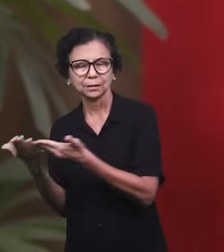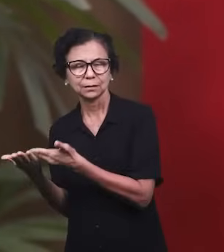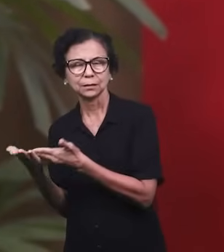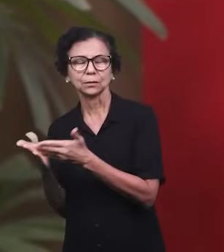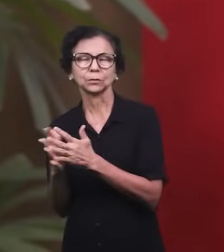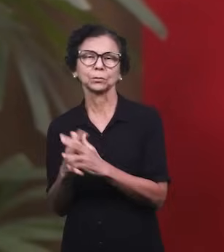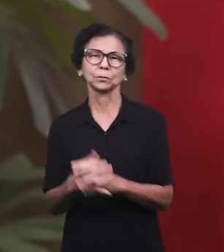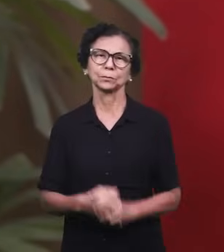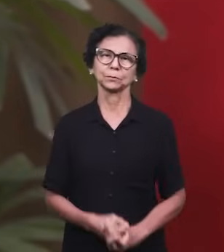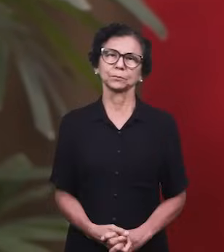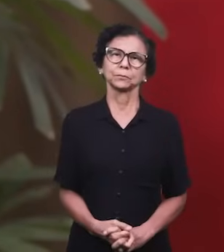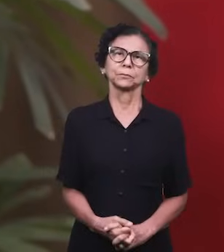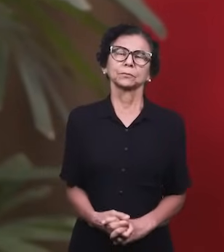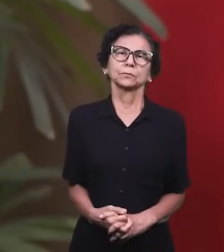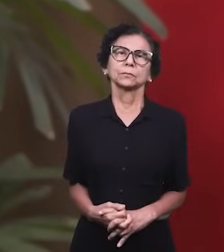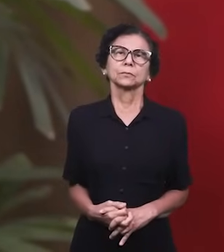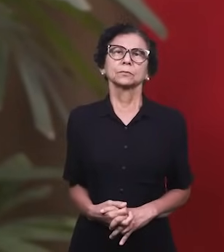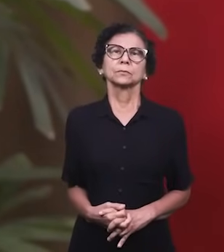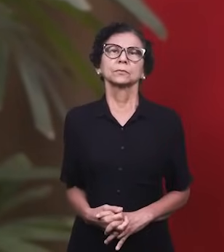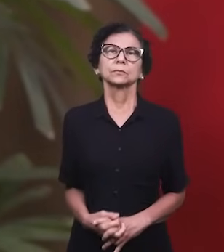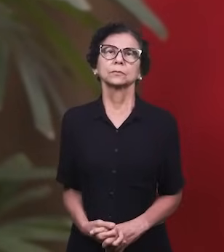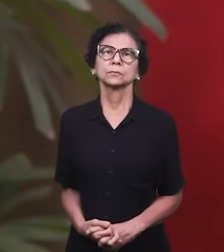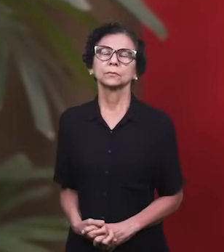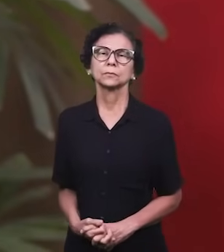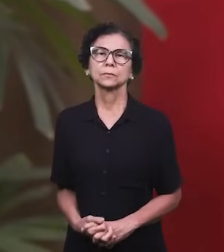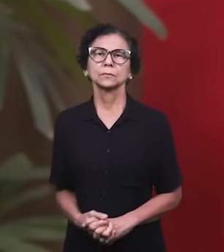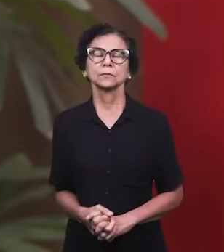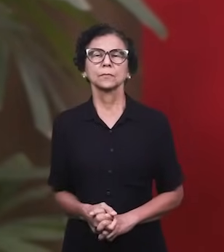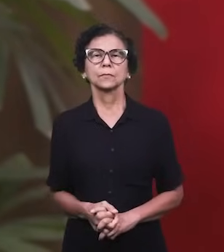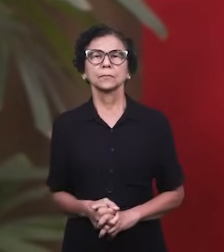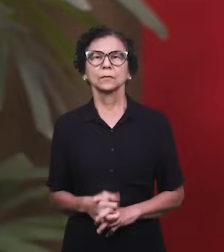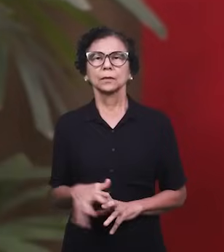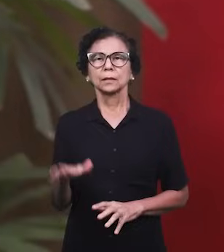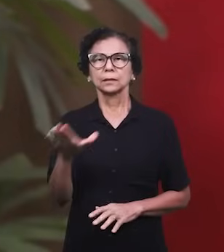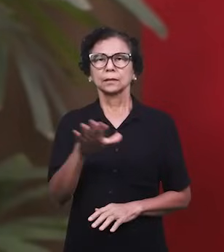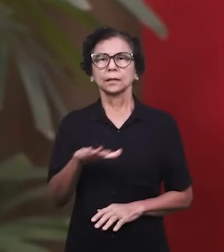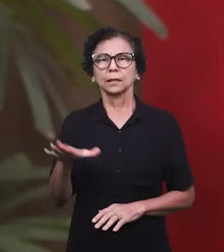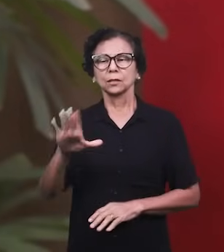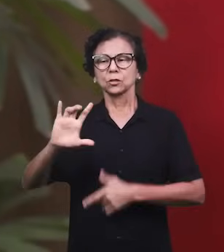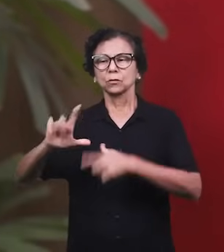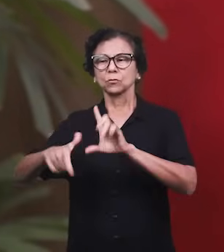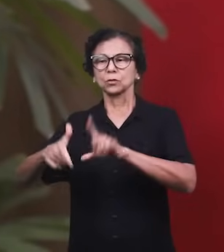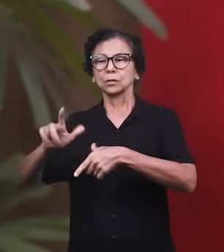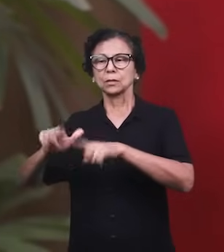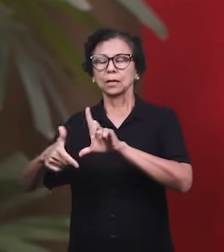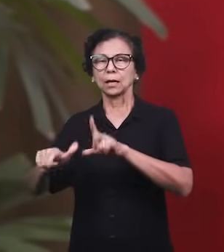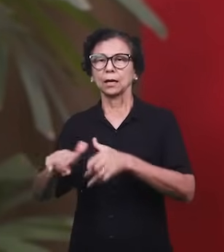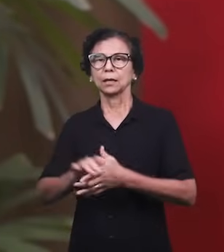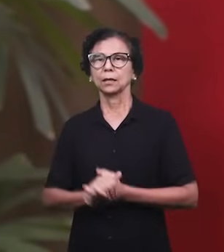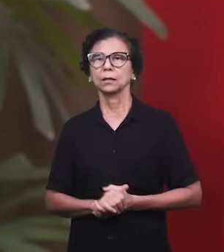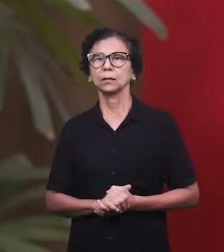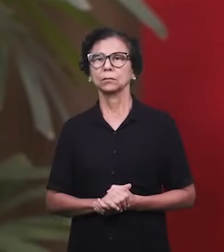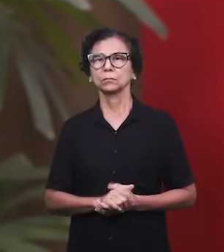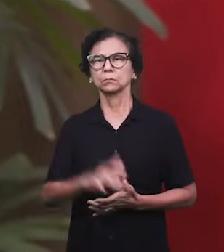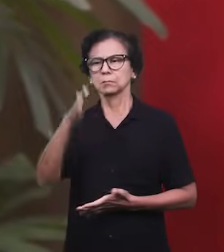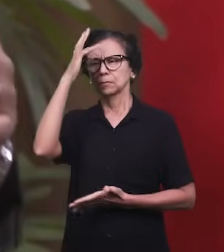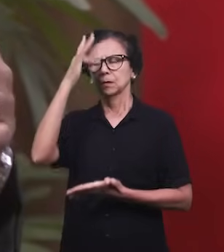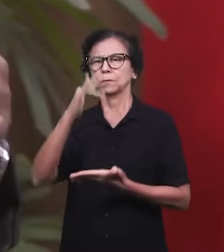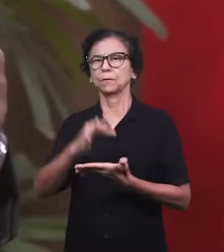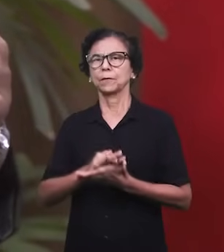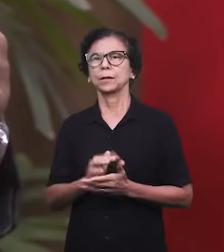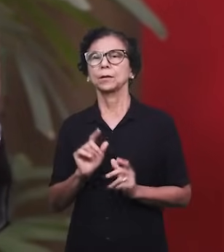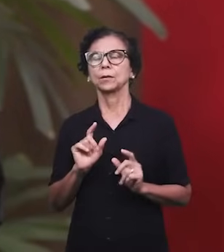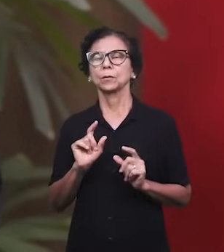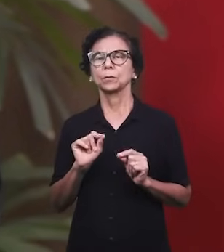disse que tinha em Israel, essa fé foi decorrente de um homem que era um centurião romano e chegou